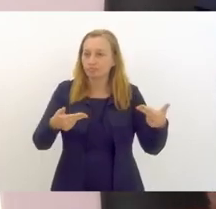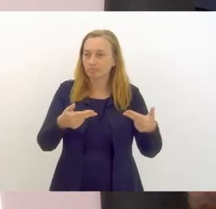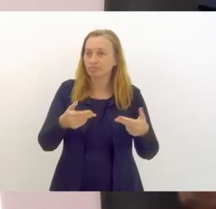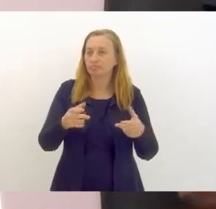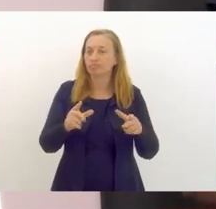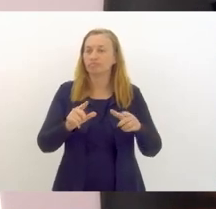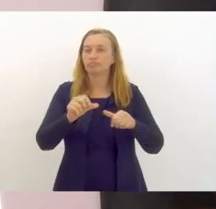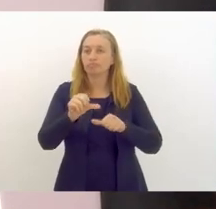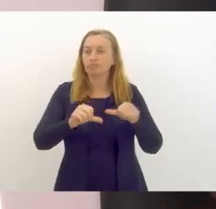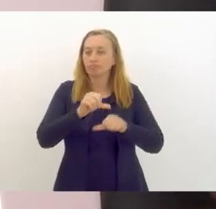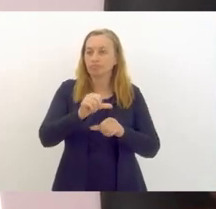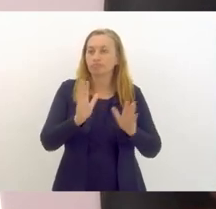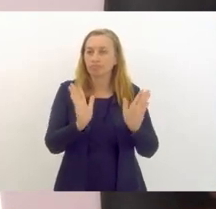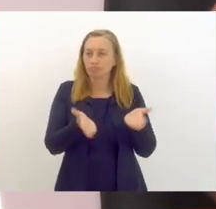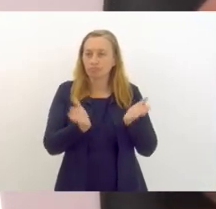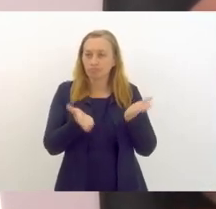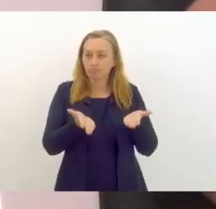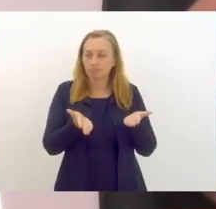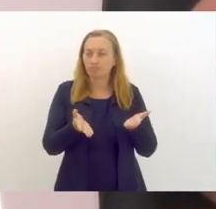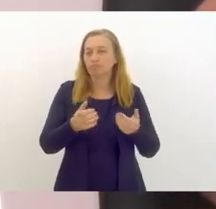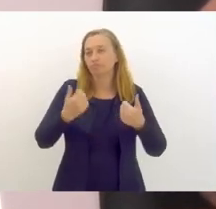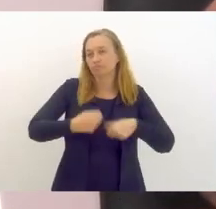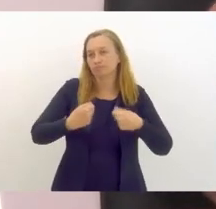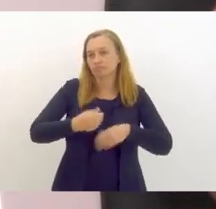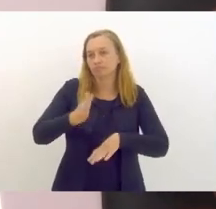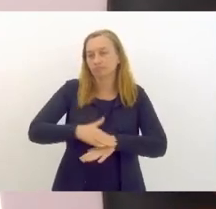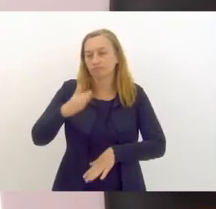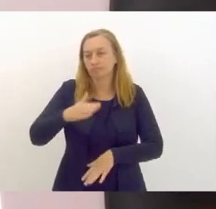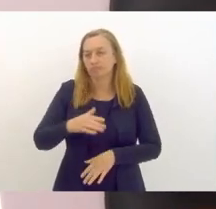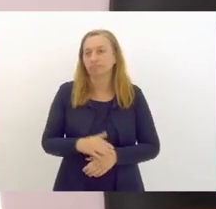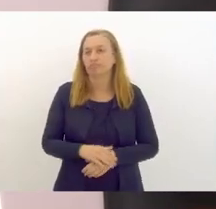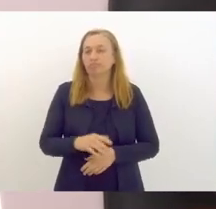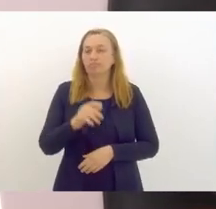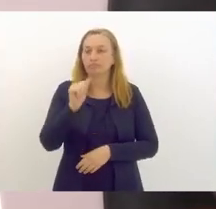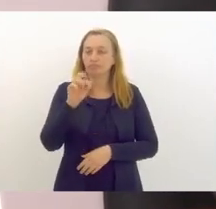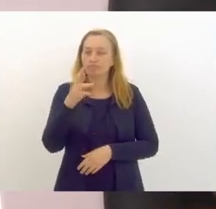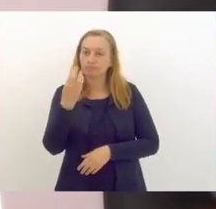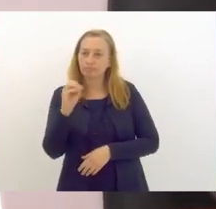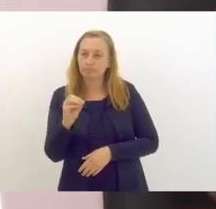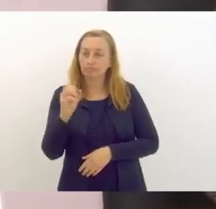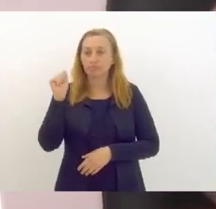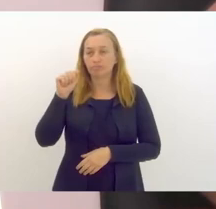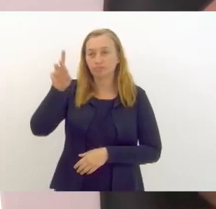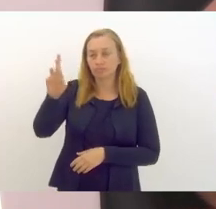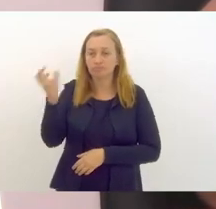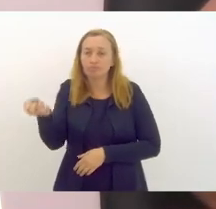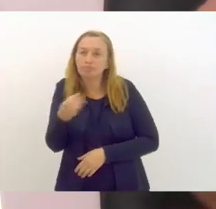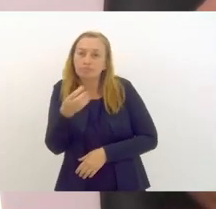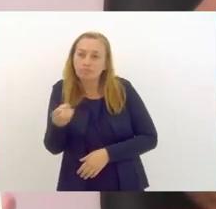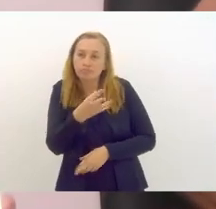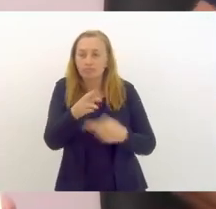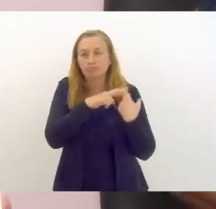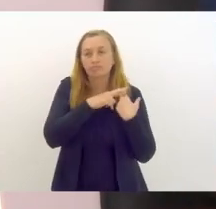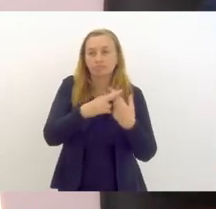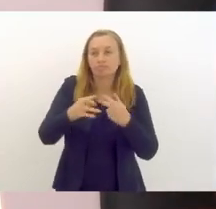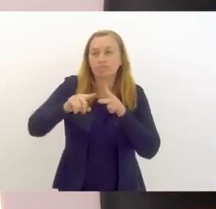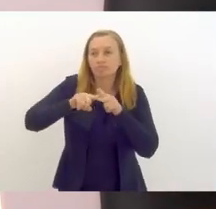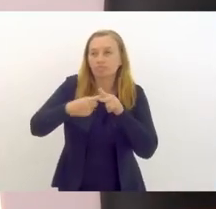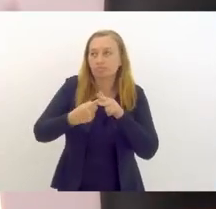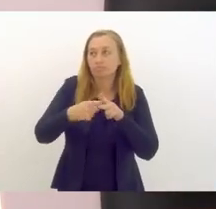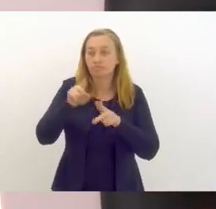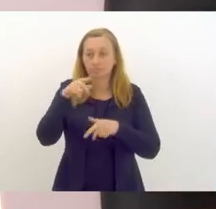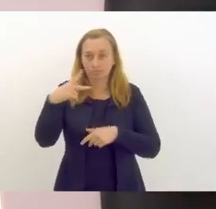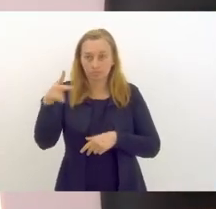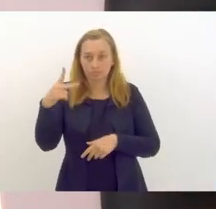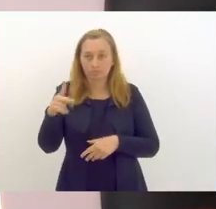estou diretora, a gente tem uma necessidade maior com os aparelhos de ar-condicionado novos, que nós somos responsáveis pela manutenção deles, então a